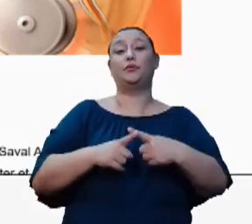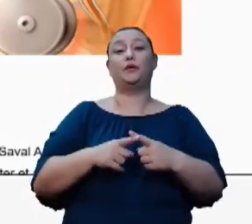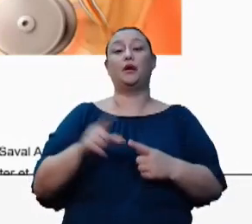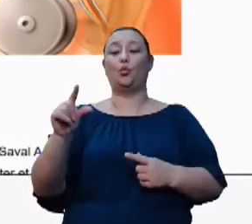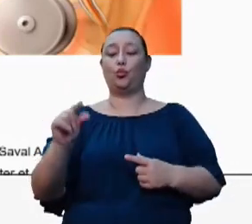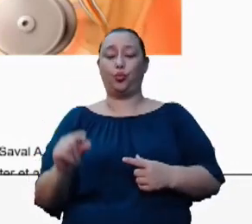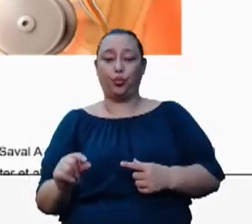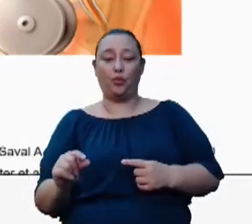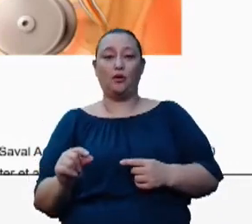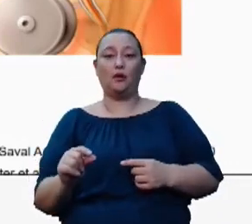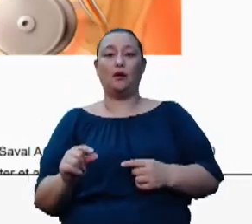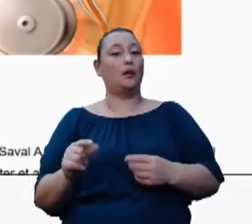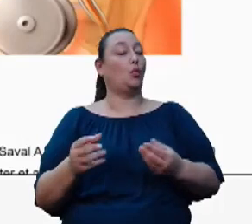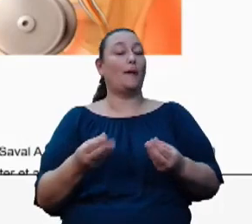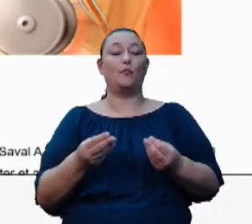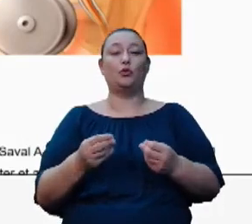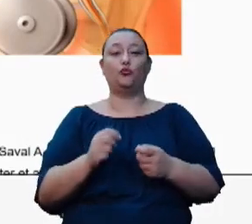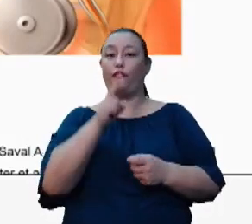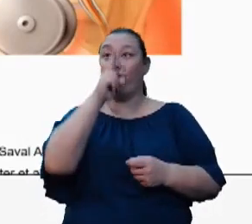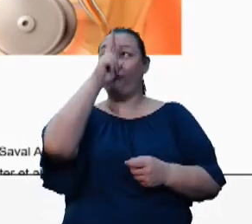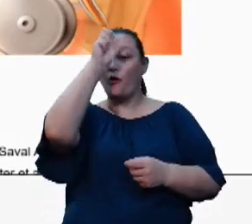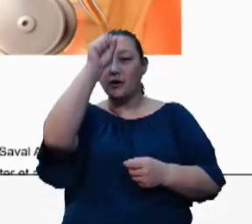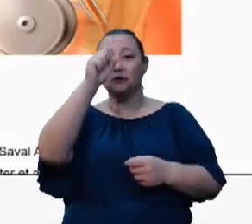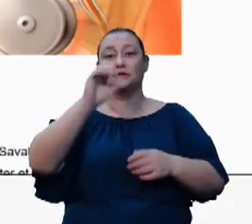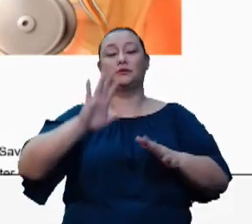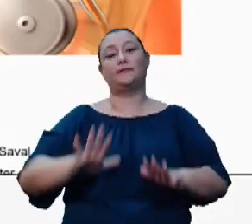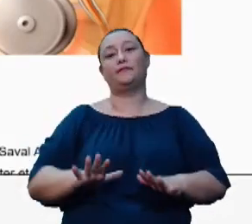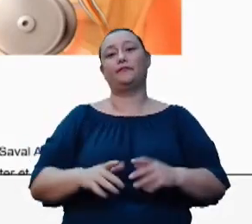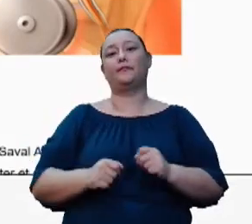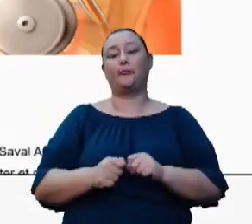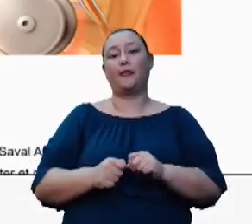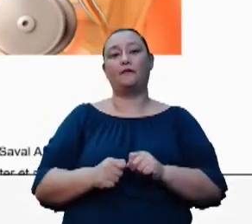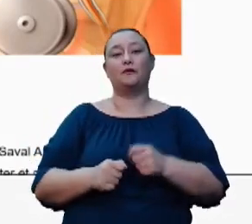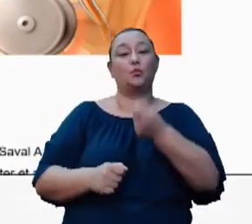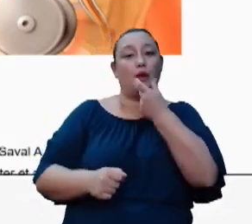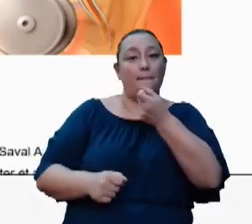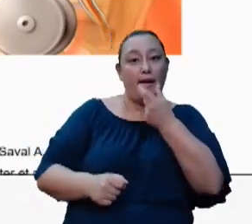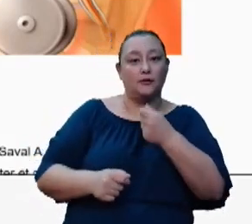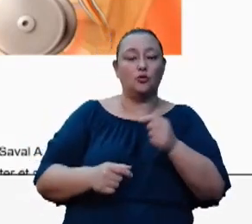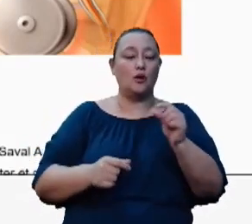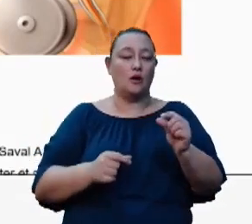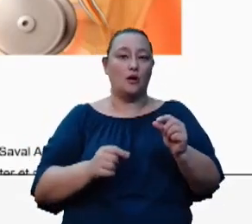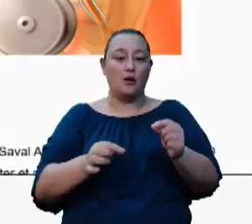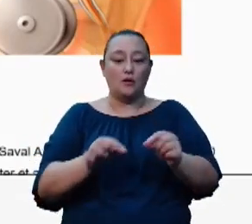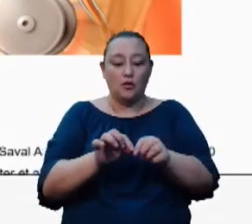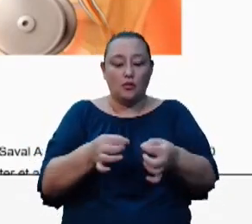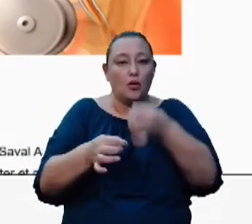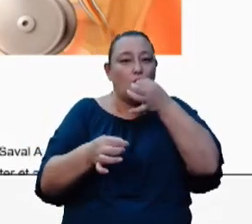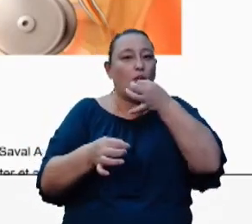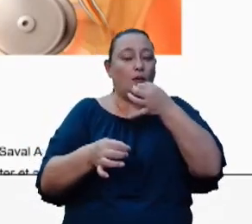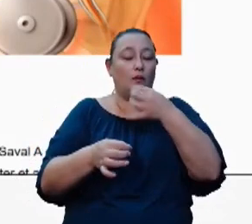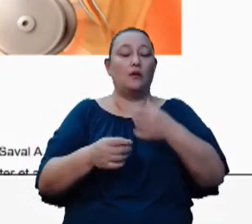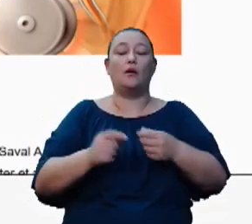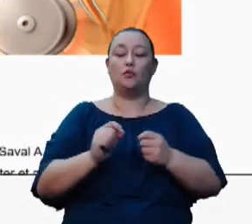da medicação no sangue, coisa que não acontece no caso da medicação oral, onde às vezes tem que atingir